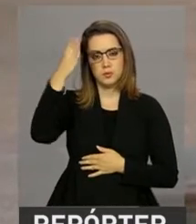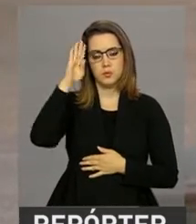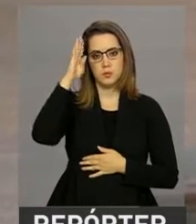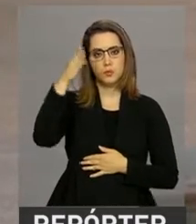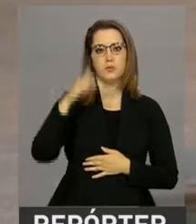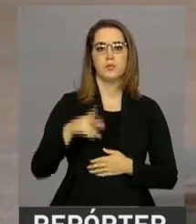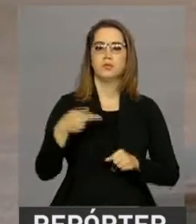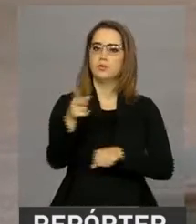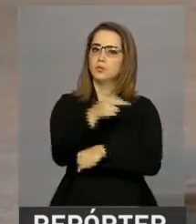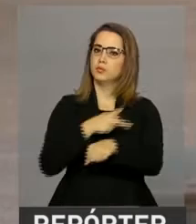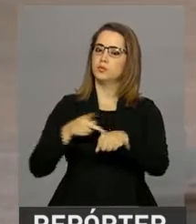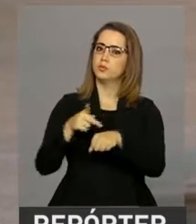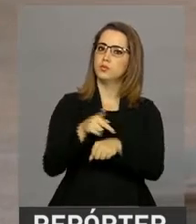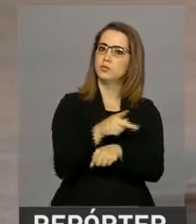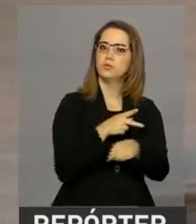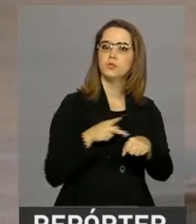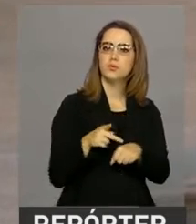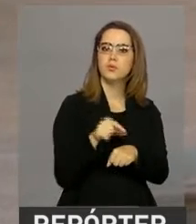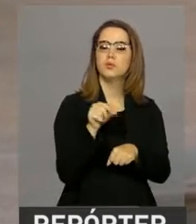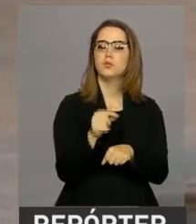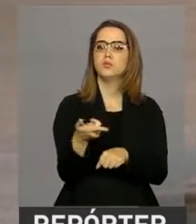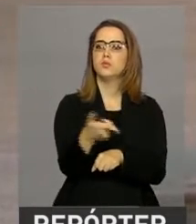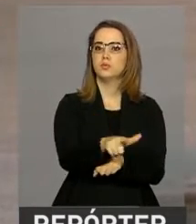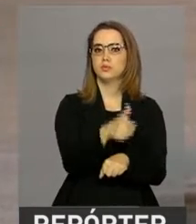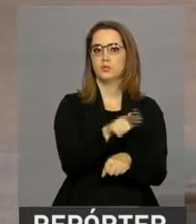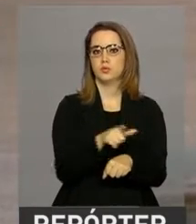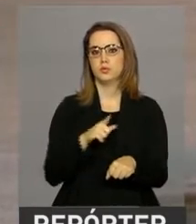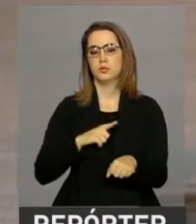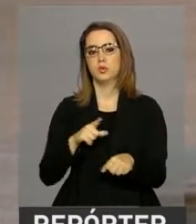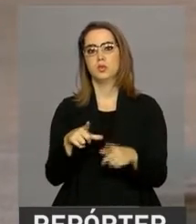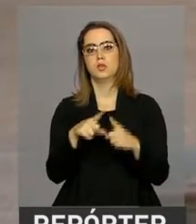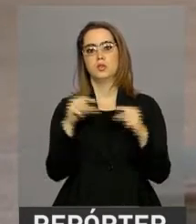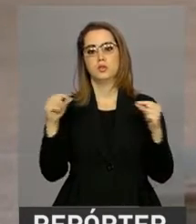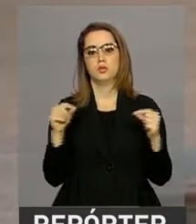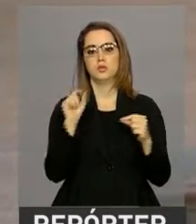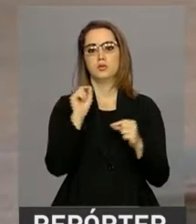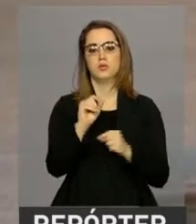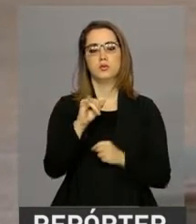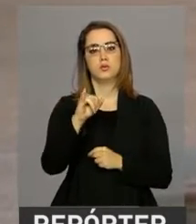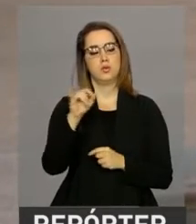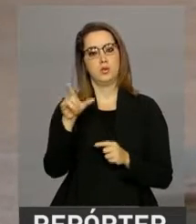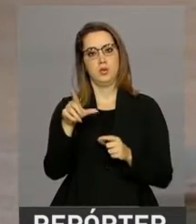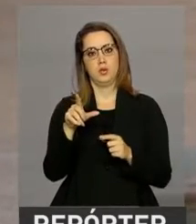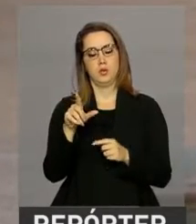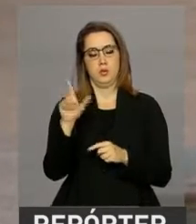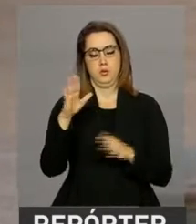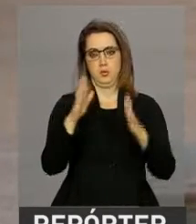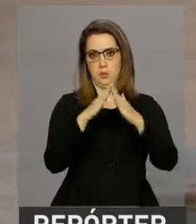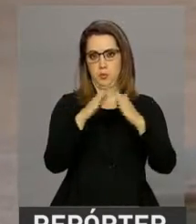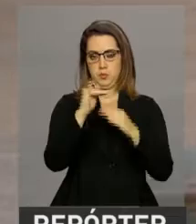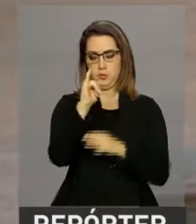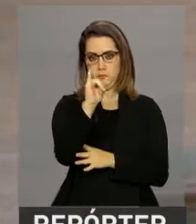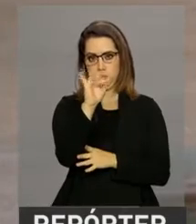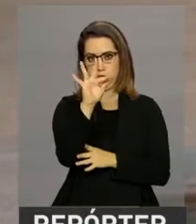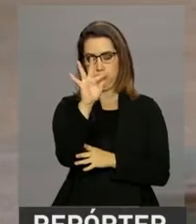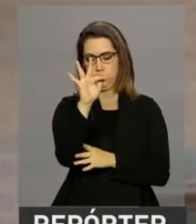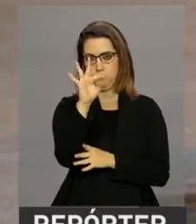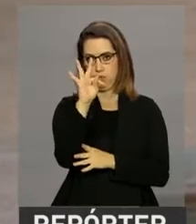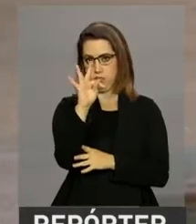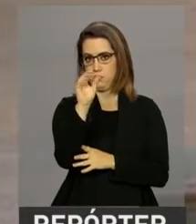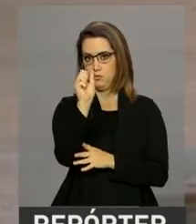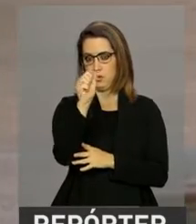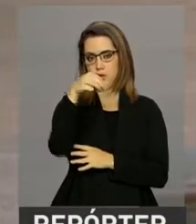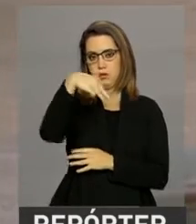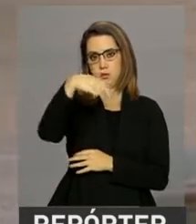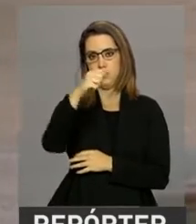participam das Olimpíadas. Essa recepção acontece no Palácio do Itamaraty, que fica no centro do Rio de Janeiro, a partir das 5 da tarde.